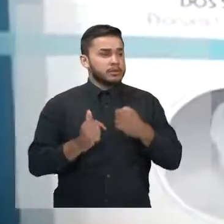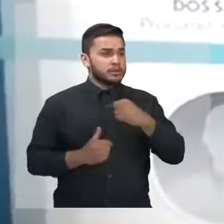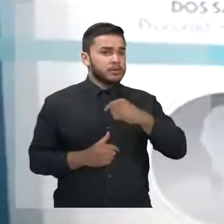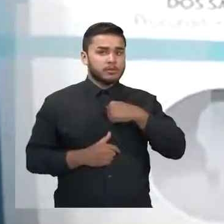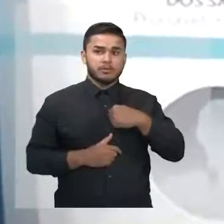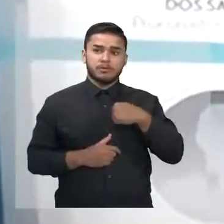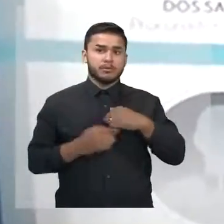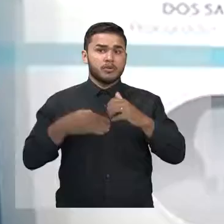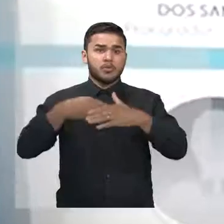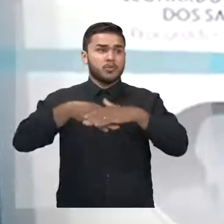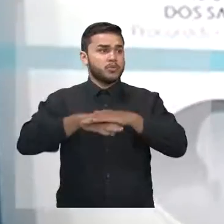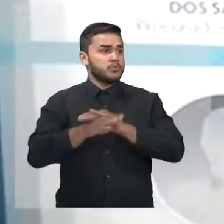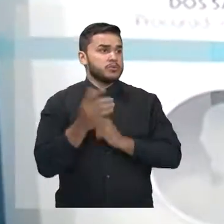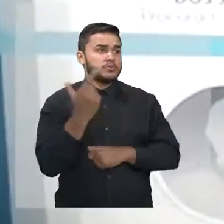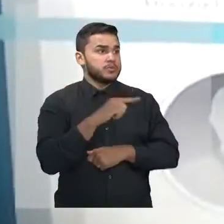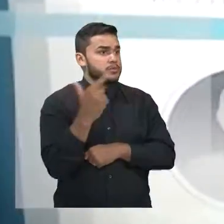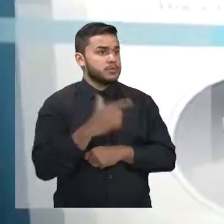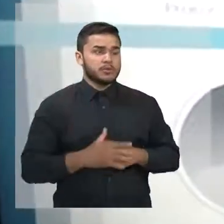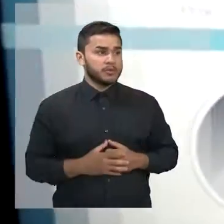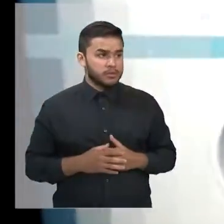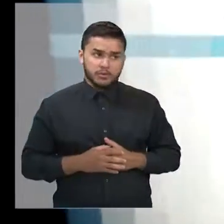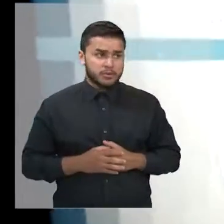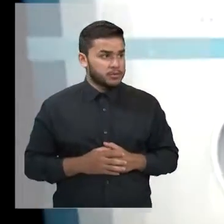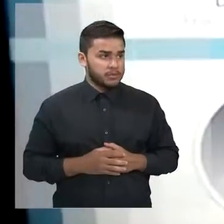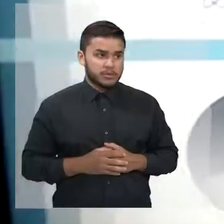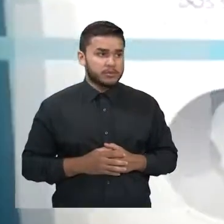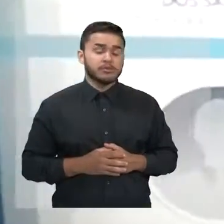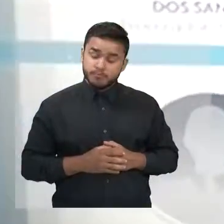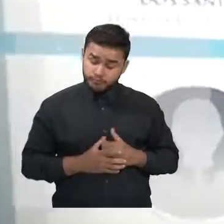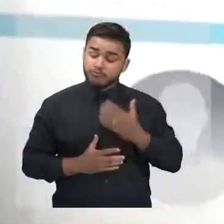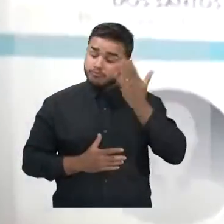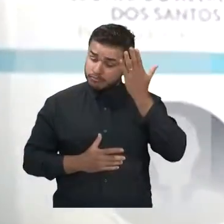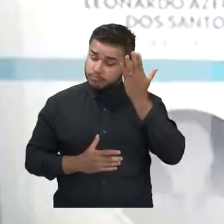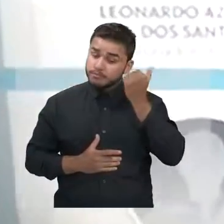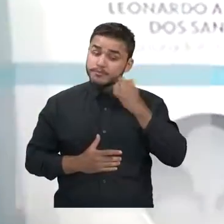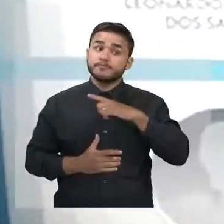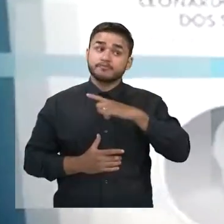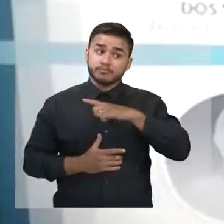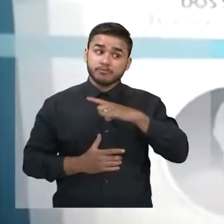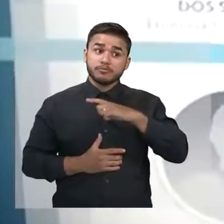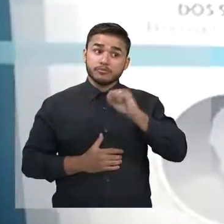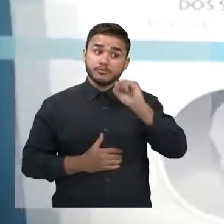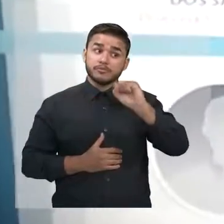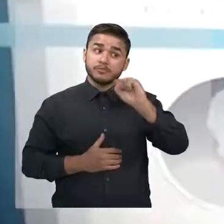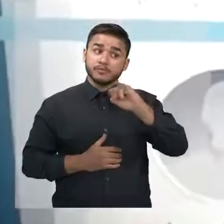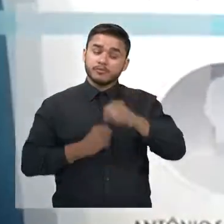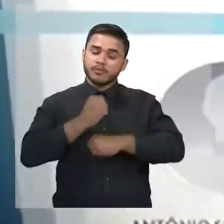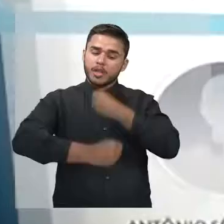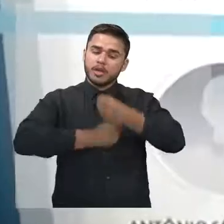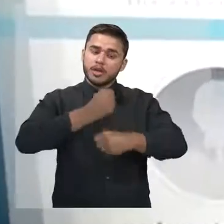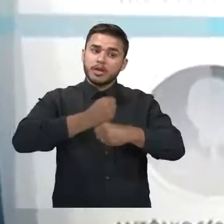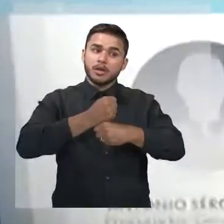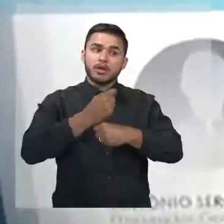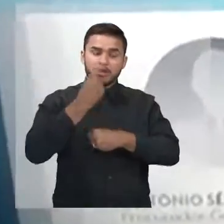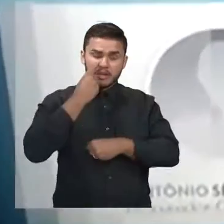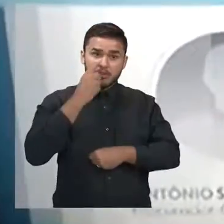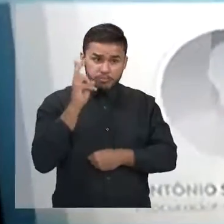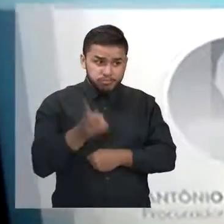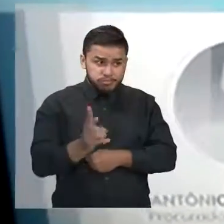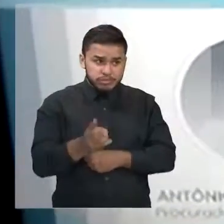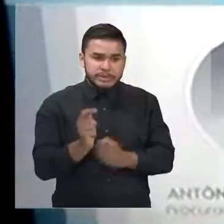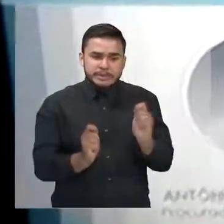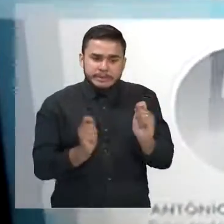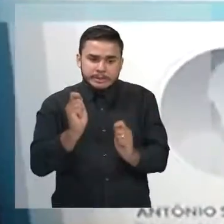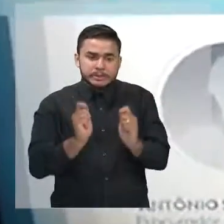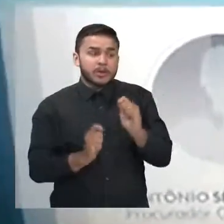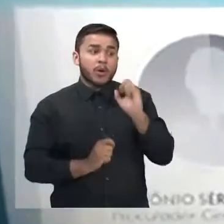com tanta limitação. Eu quero saber se nós, ano que vem, nós vamos continuar nessa situação ou se Vossa Excelência